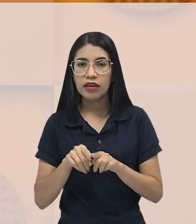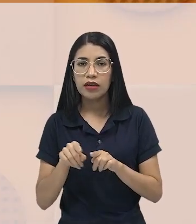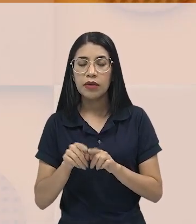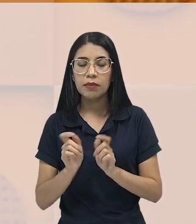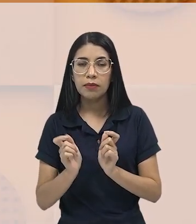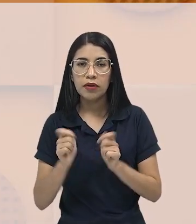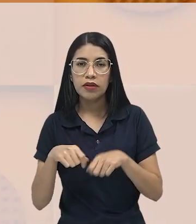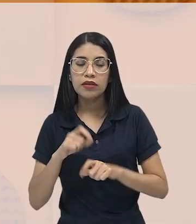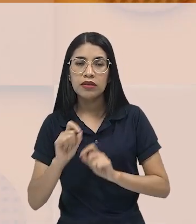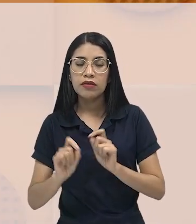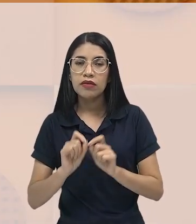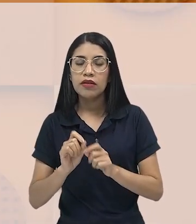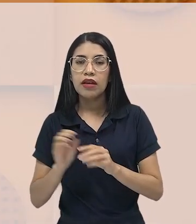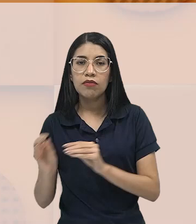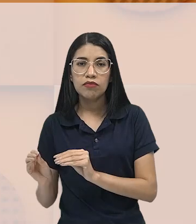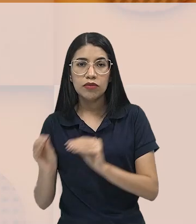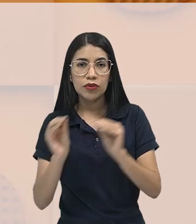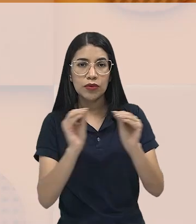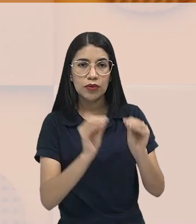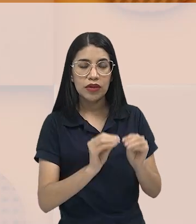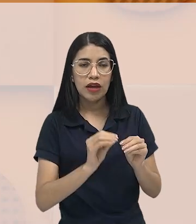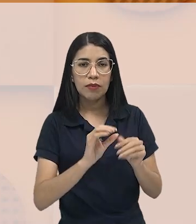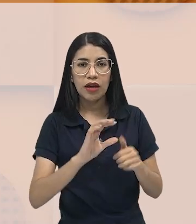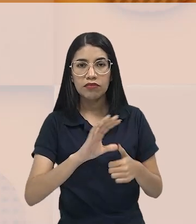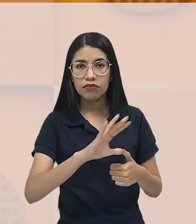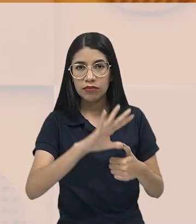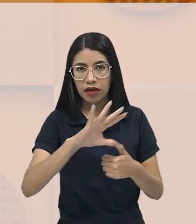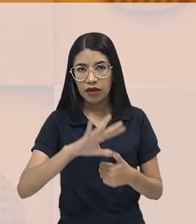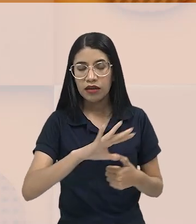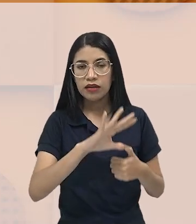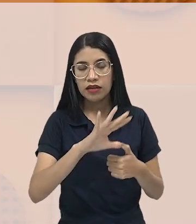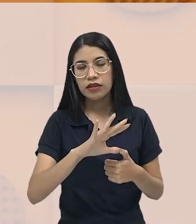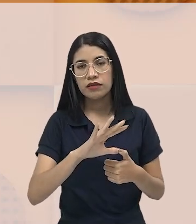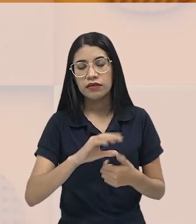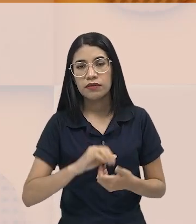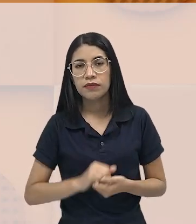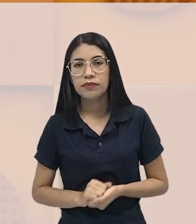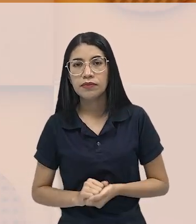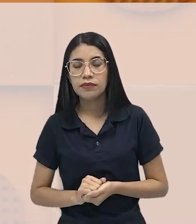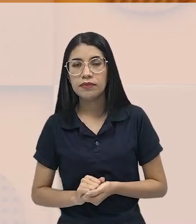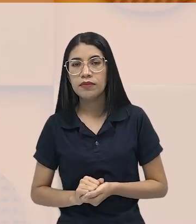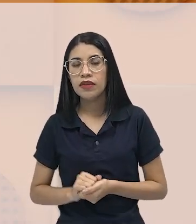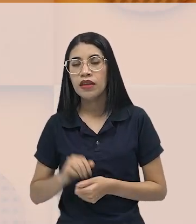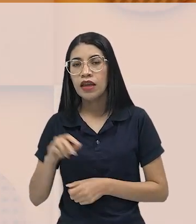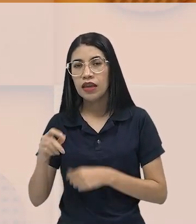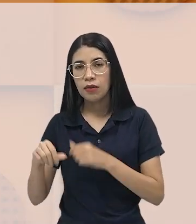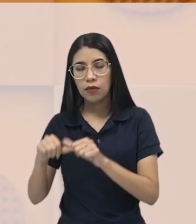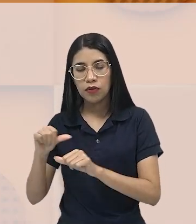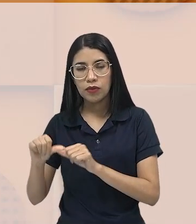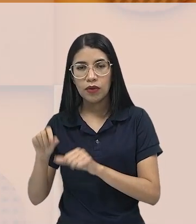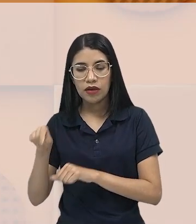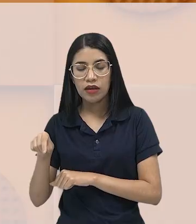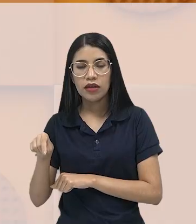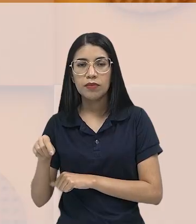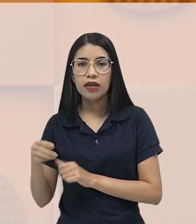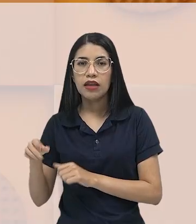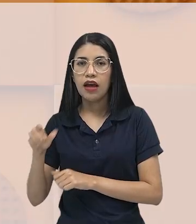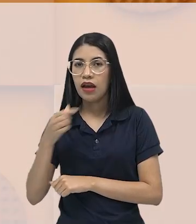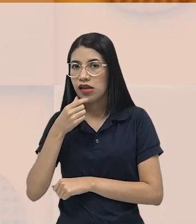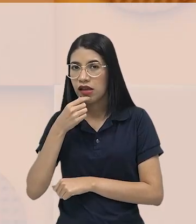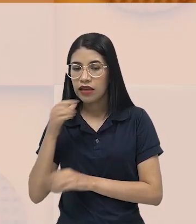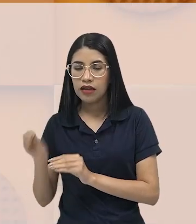né, façam essa migração internacional, né, que é a saída lá da Inglaterra para chegar até a